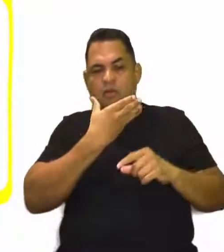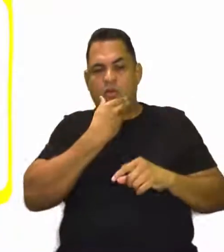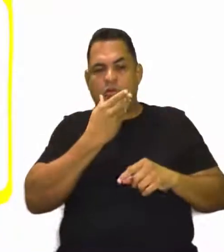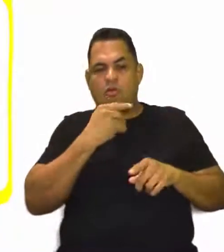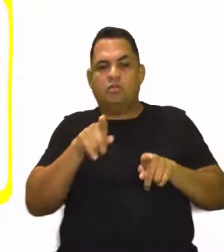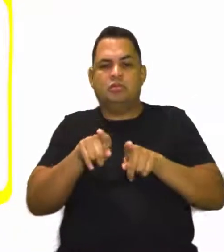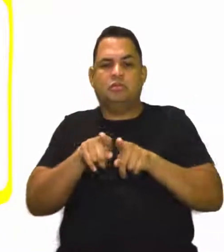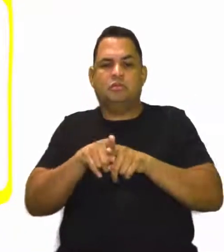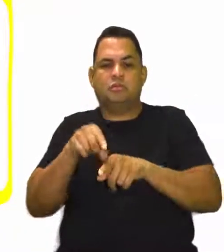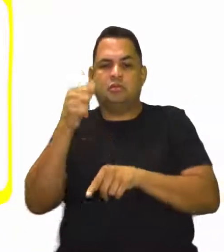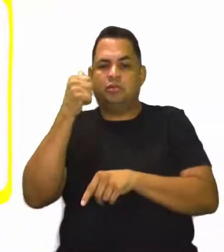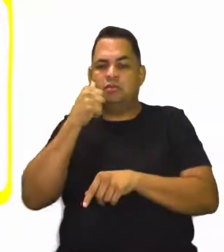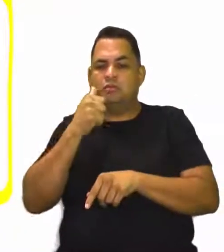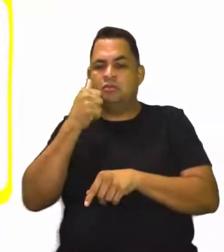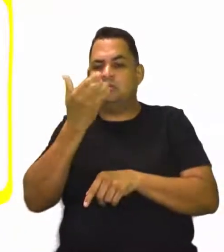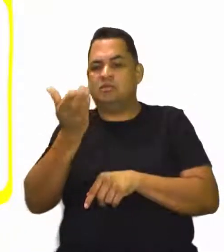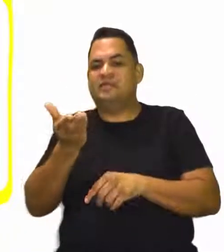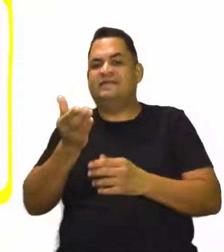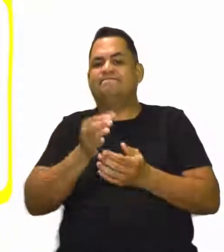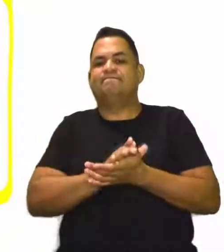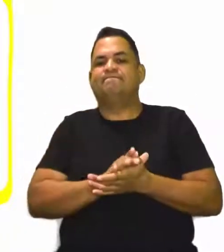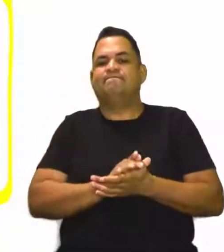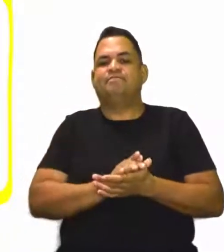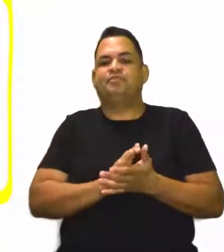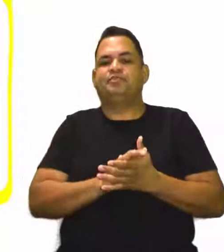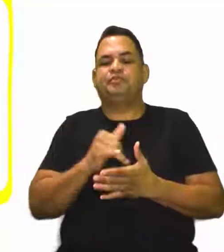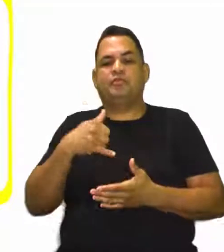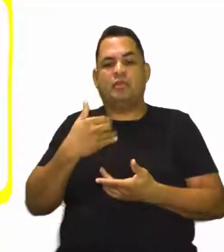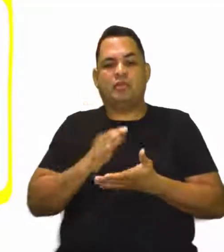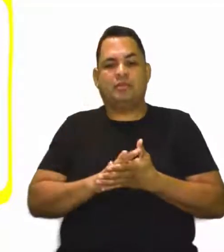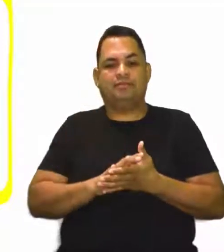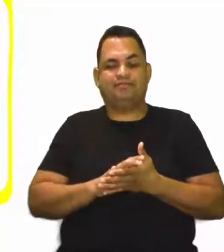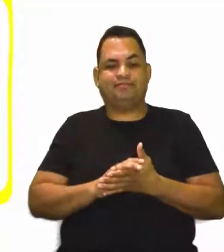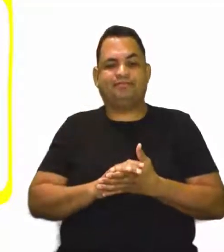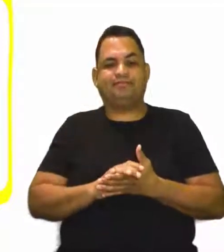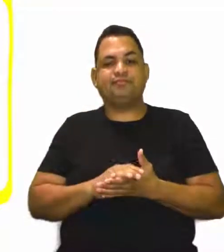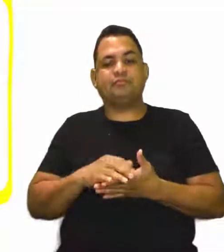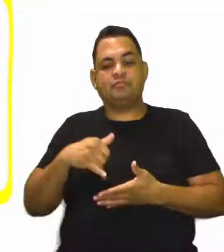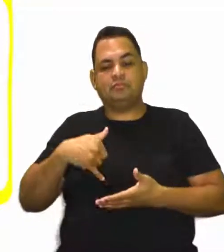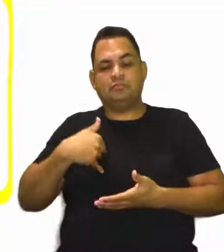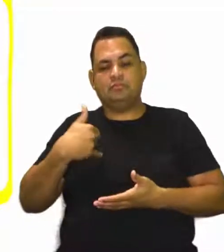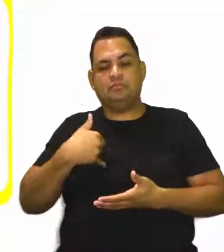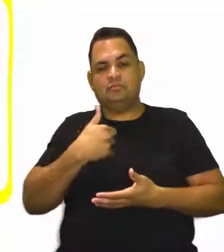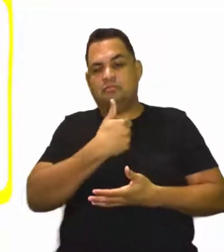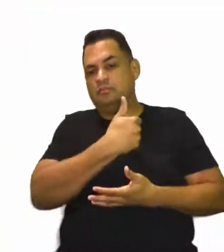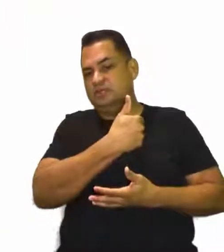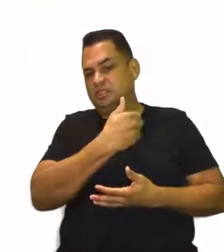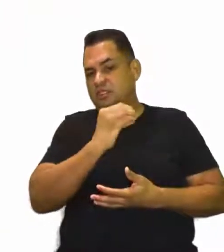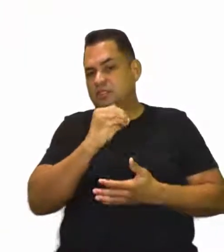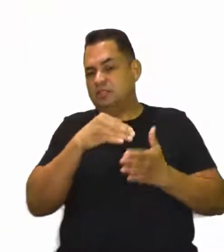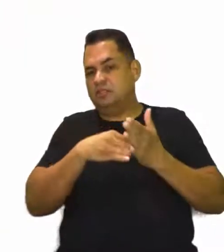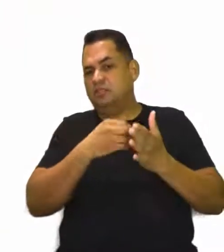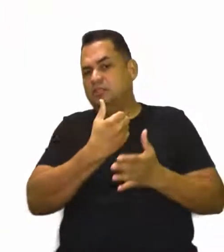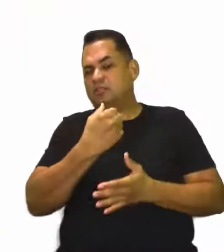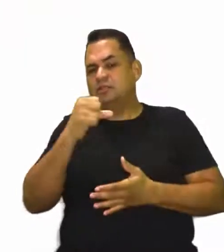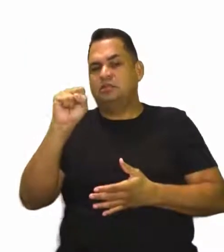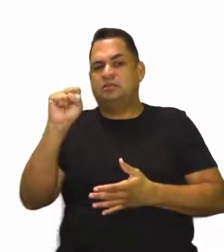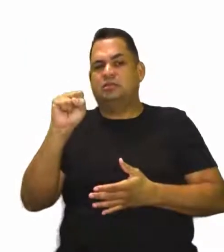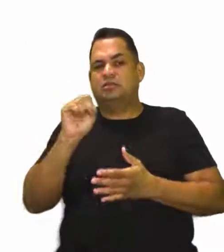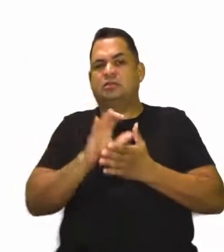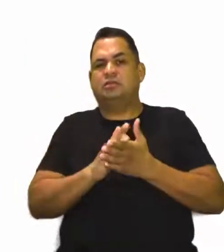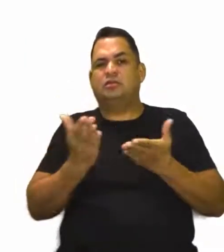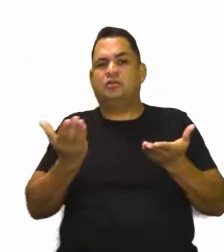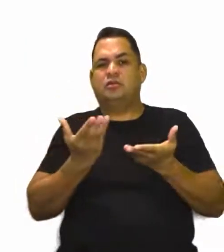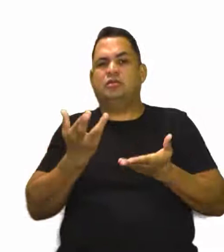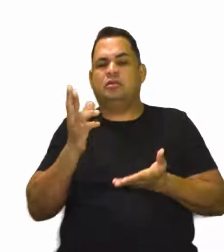para as mulheres, considerando aí a faixa etária de 10 a 18 anos. E aí chegou a hora de